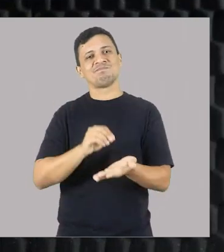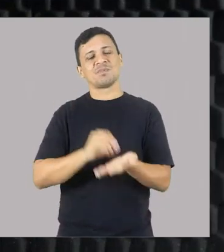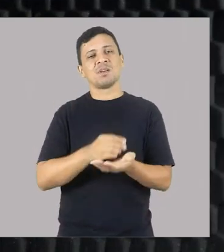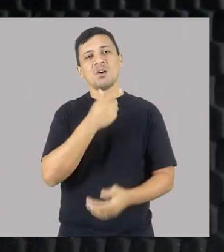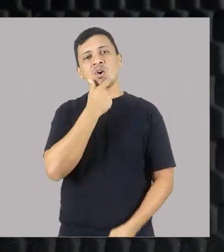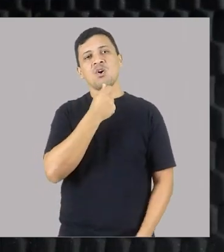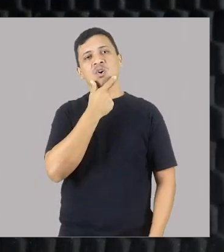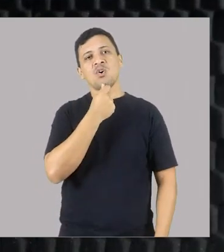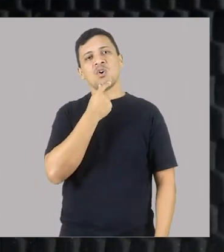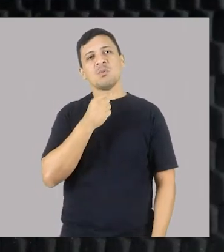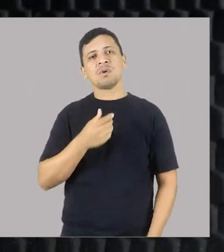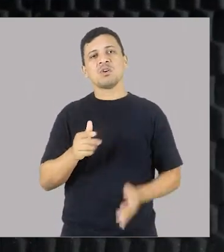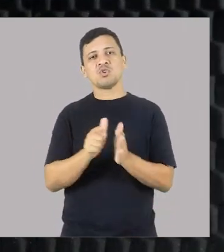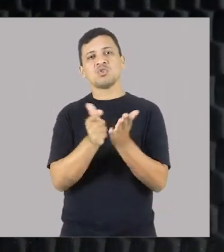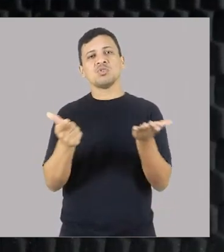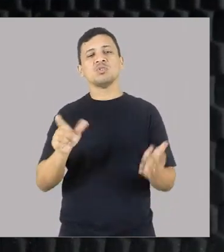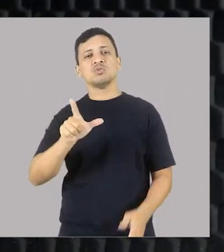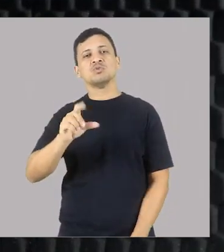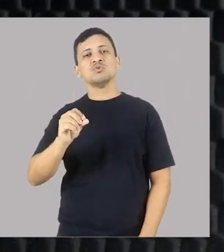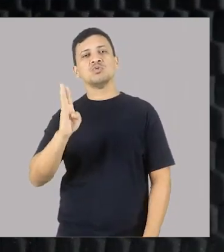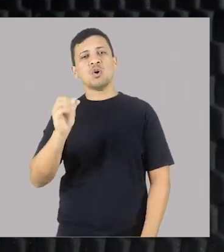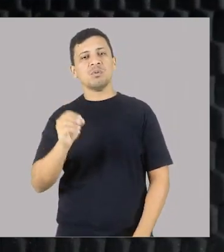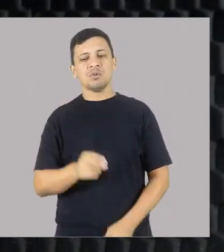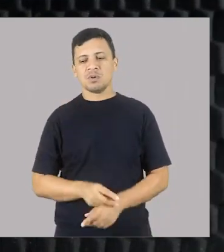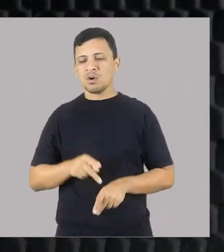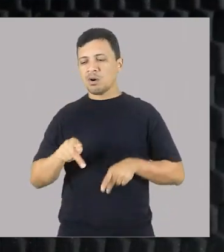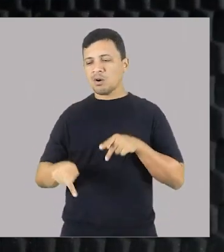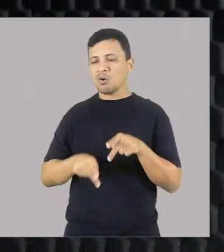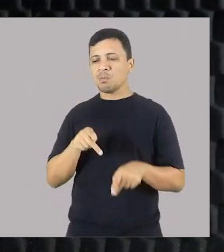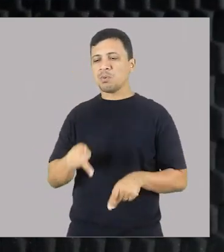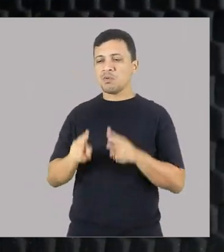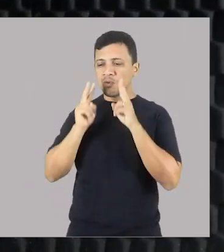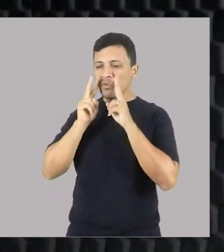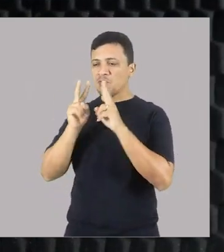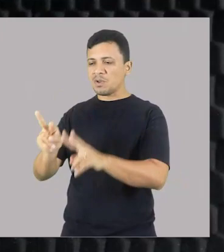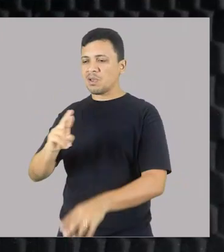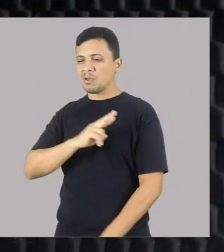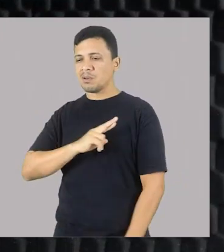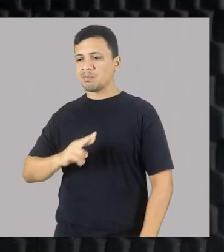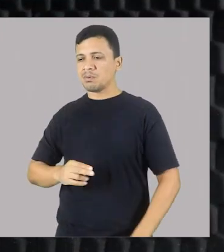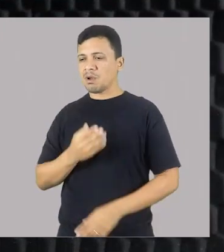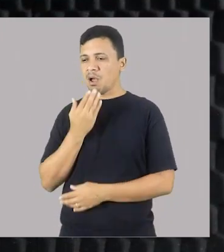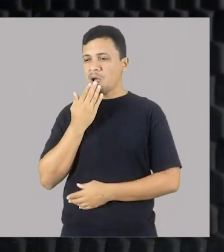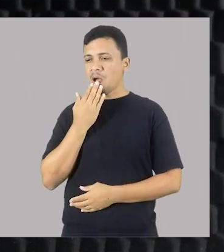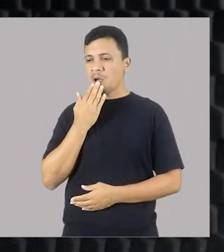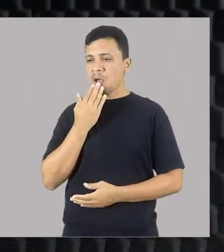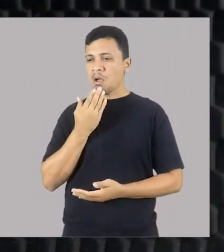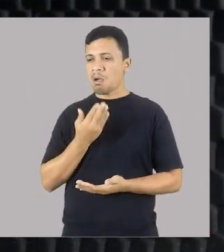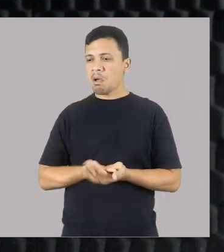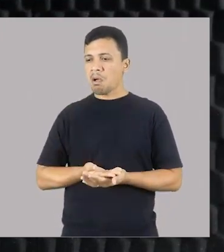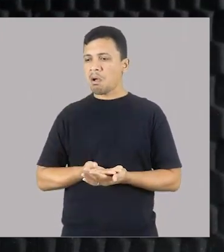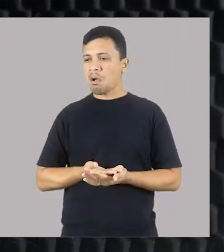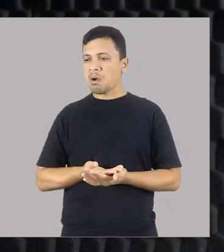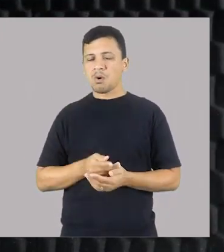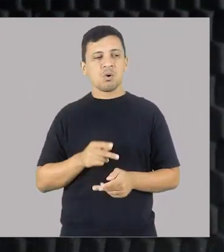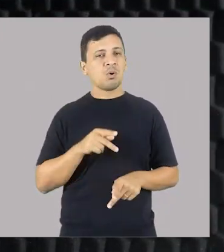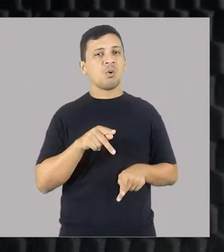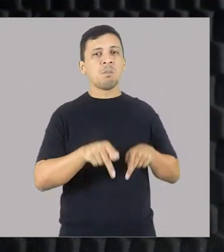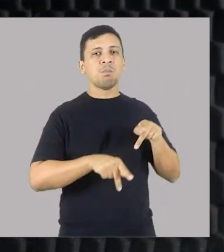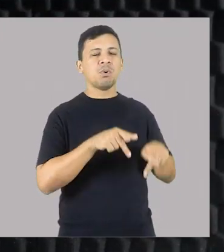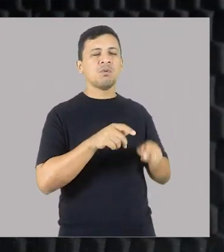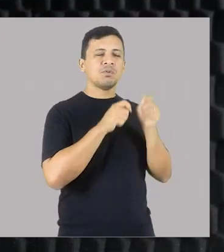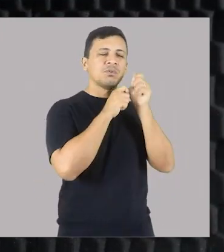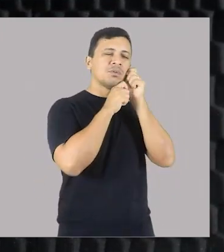época, o povo assistiu o nascimento da República de uma forma bestializada. O povo dormiu no dia 14